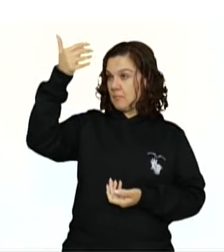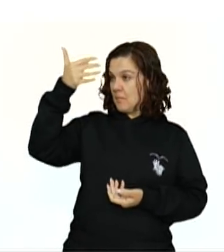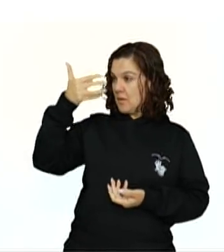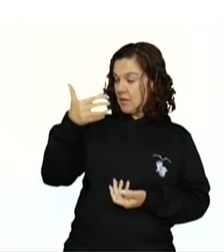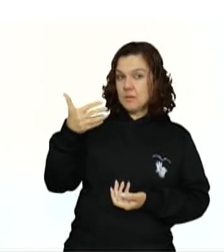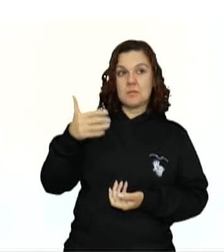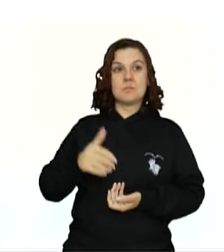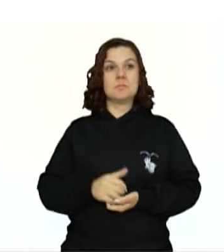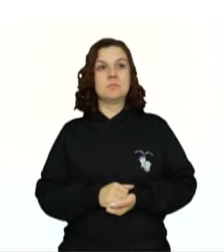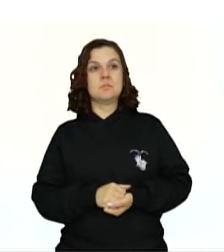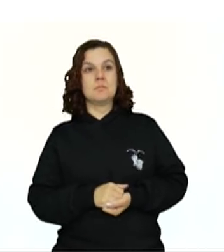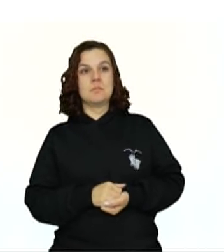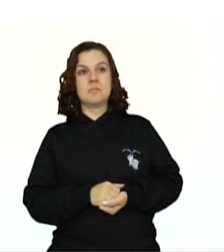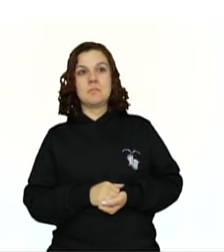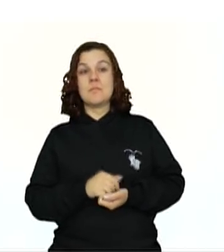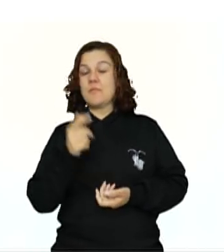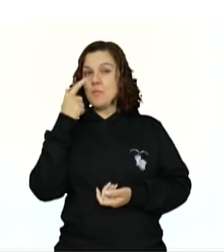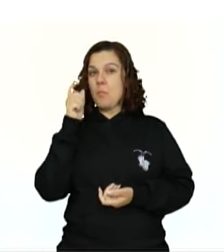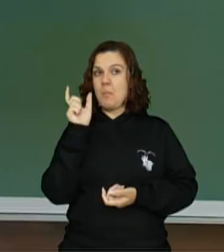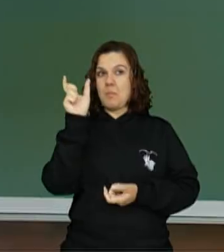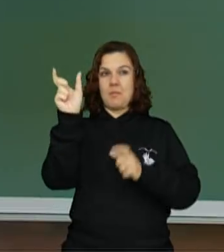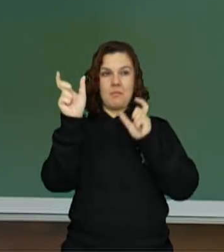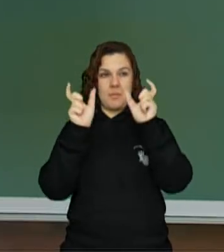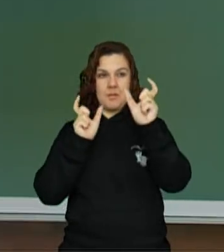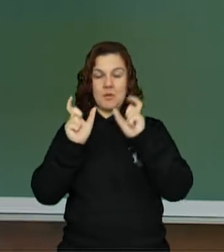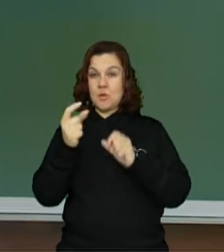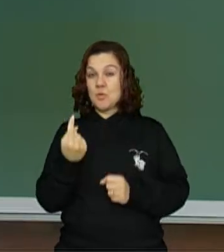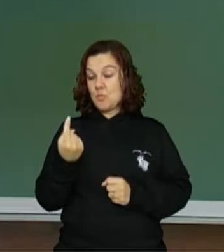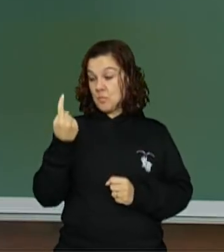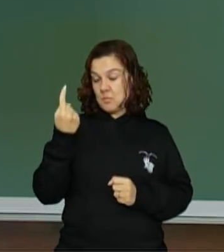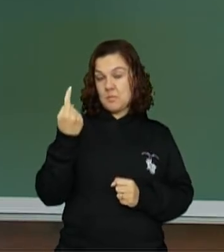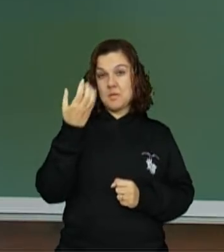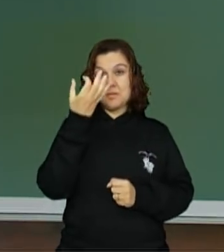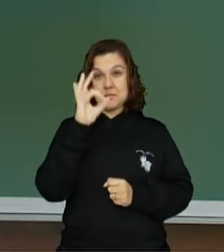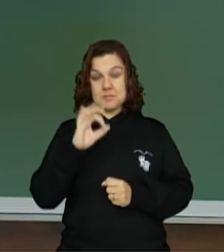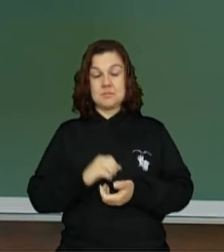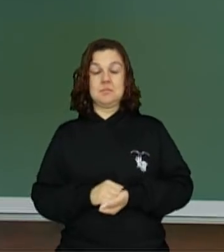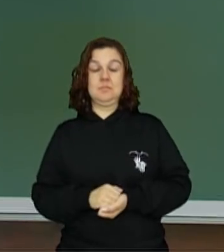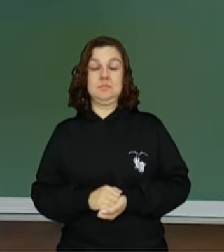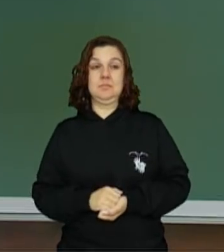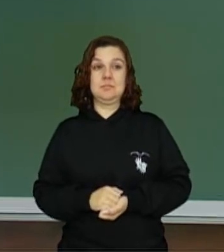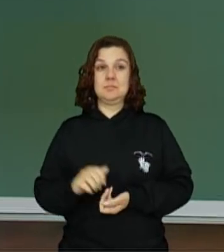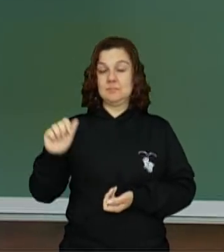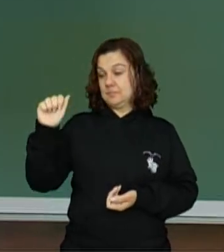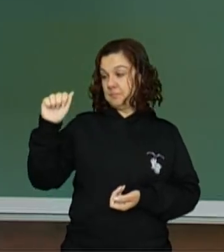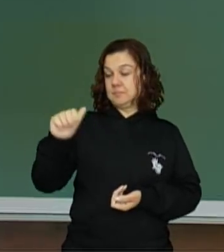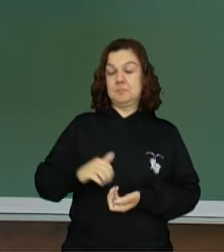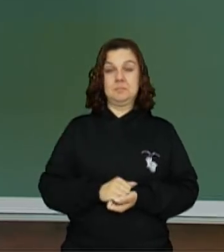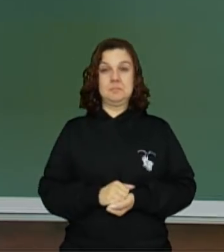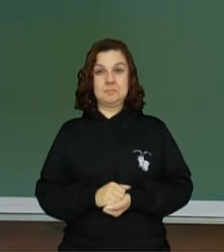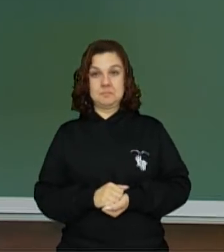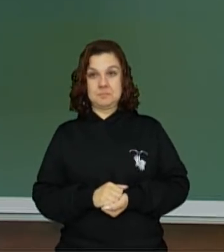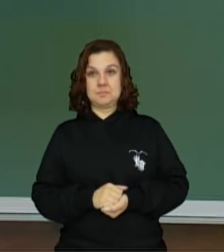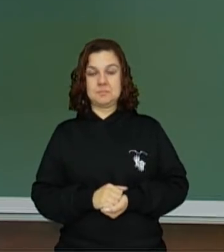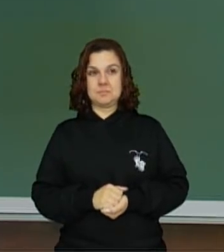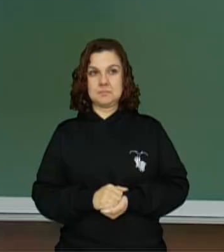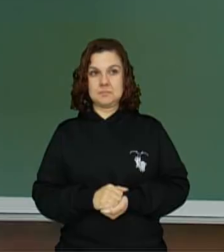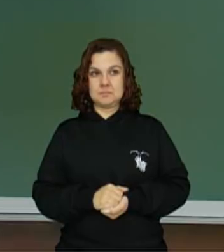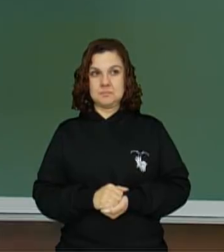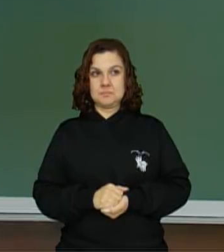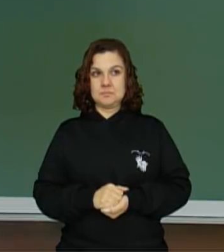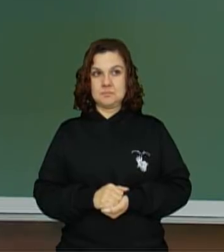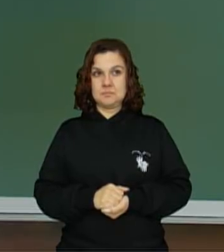Percebe-se que aqui eu marquei várias palavras, mas é apenas uma questão. Na letra A, trouxeram-me